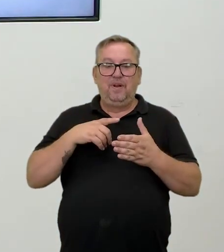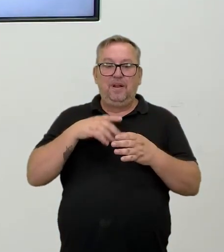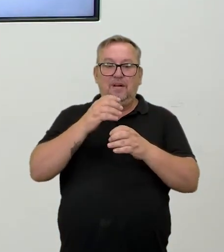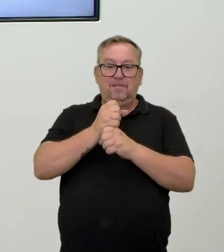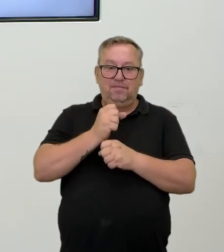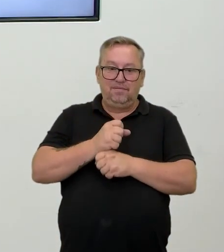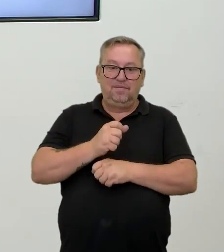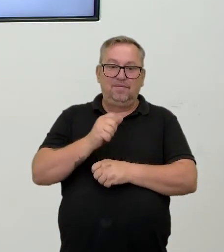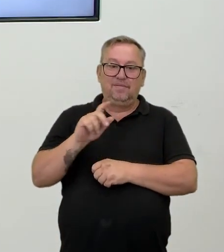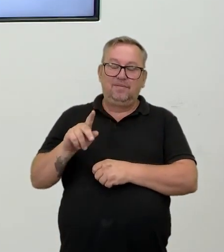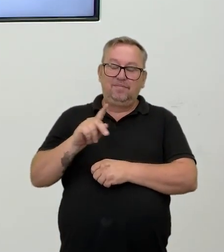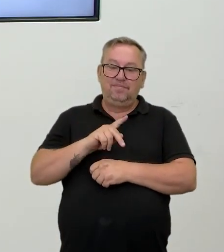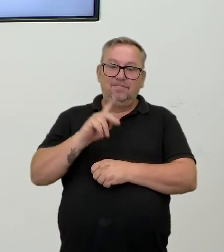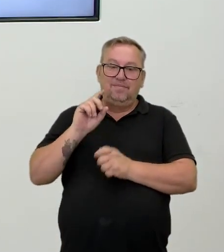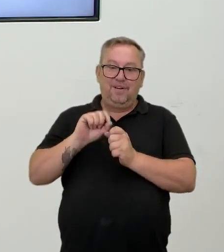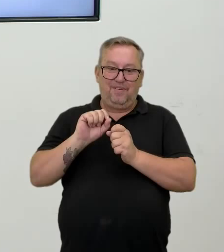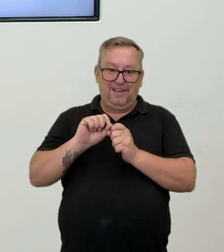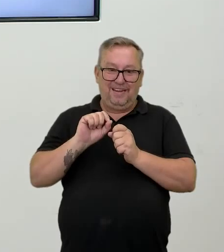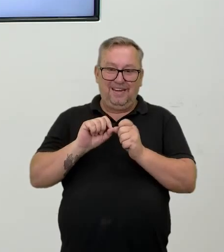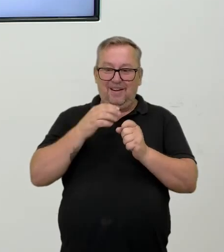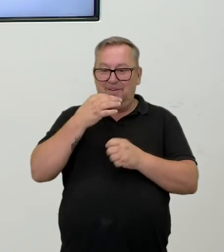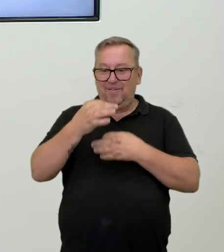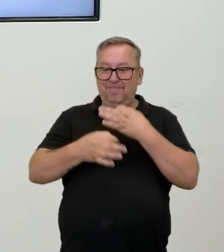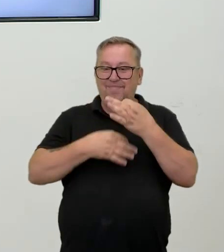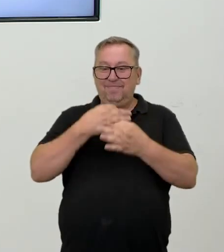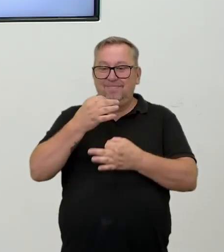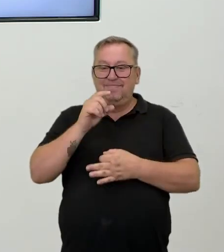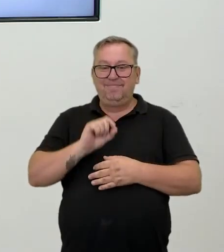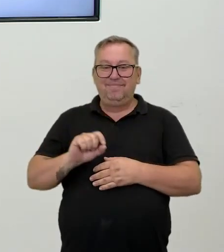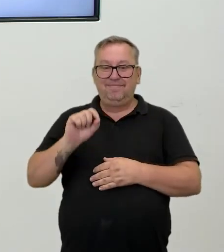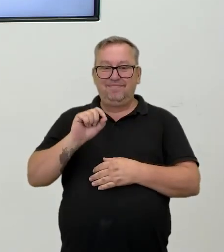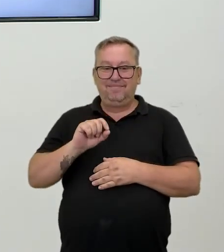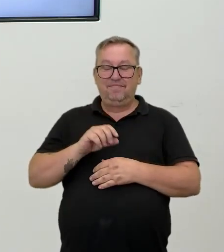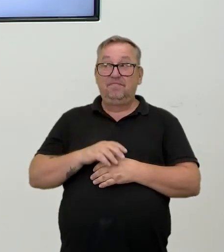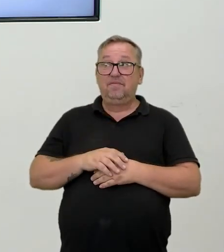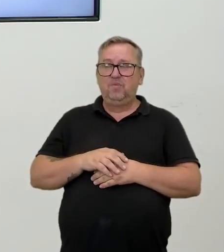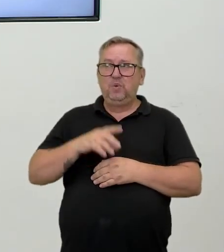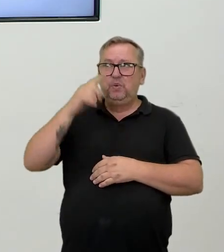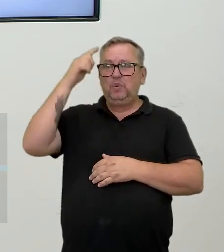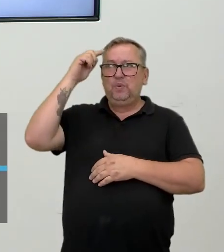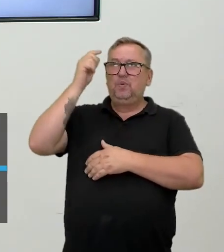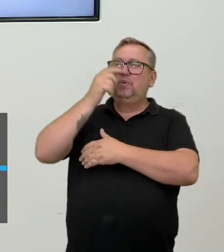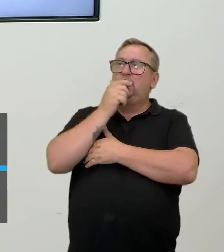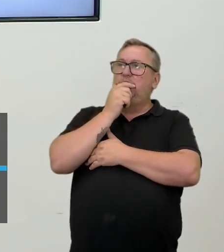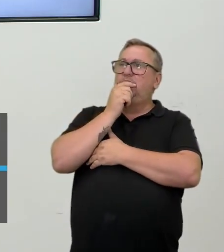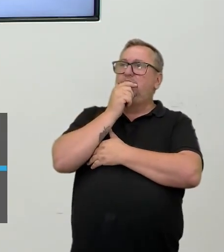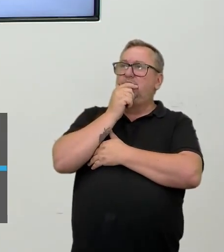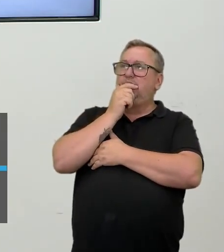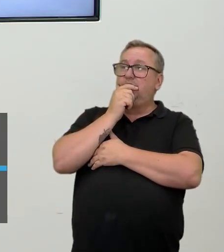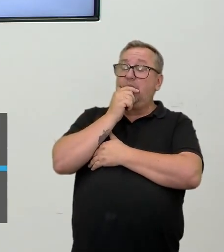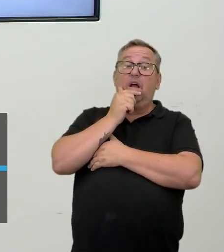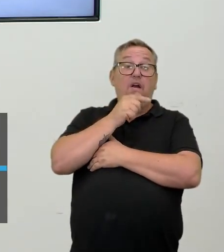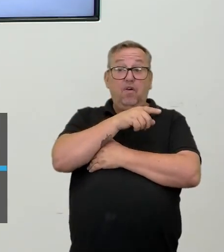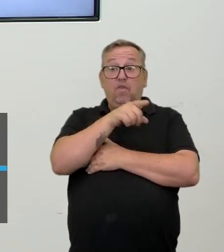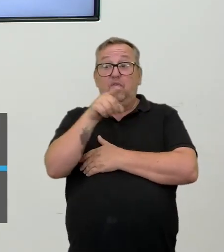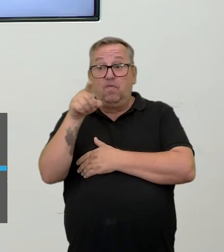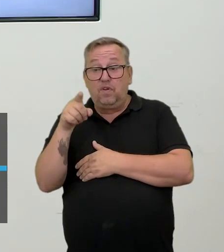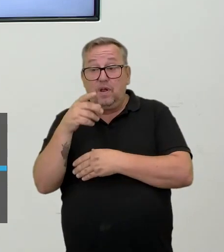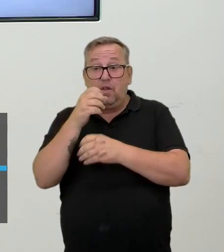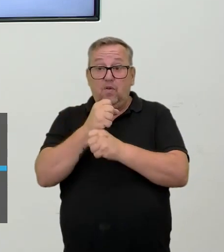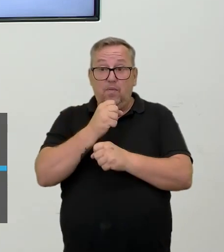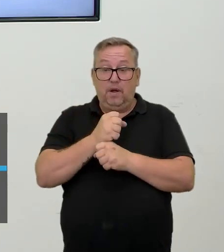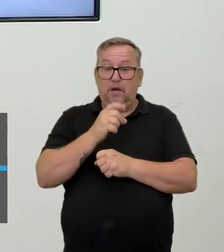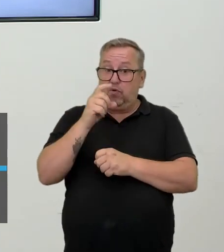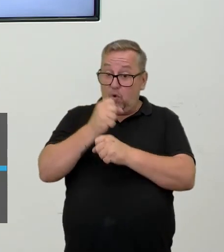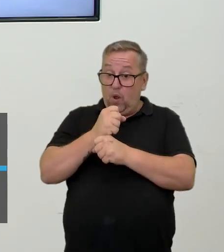aí pro pessoal fazer. Então a sugestão dele foi o seguinte, né? Vou arrumar alguma coisa para esse pessoal fazer. Isso, lá em